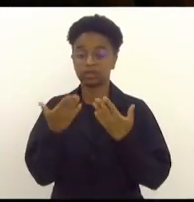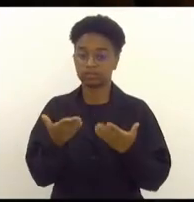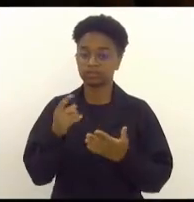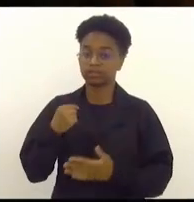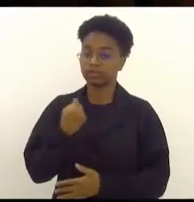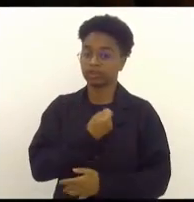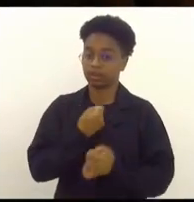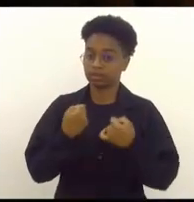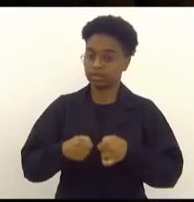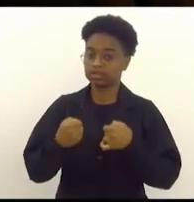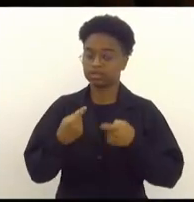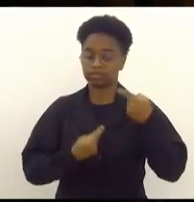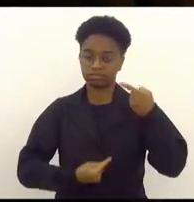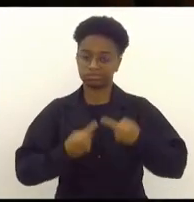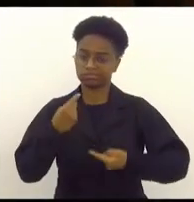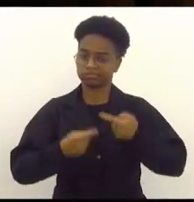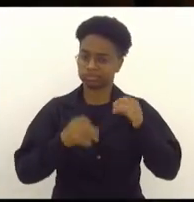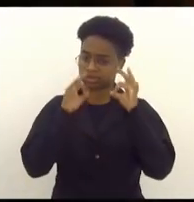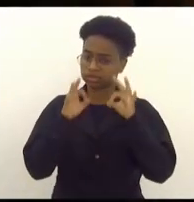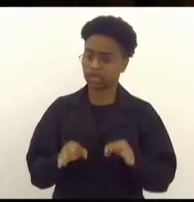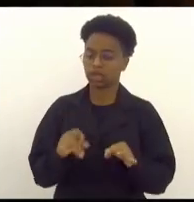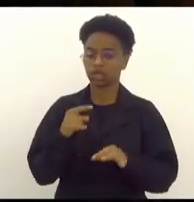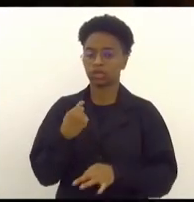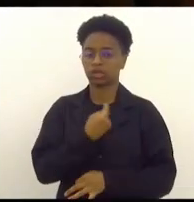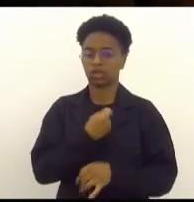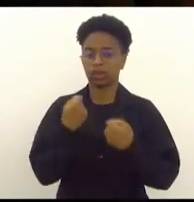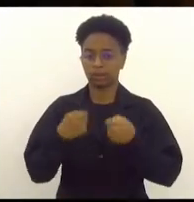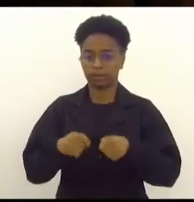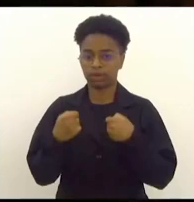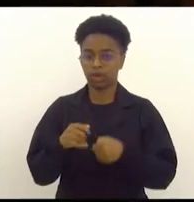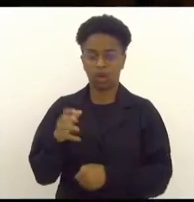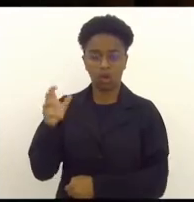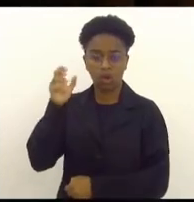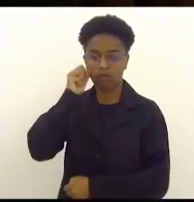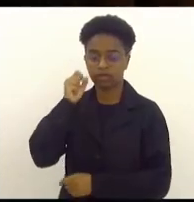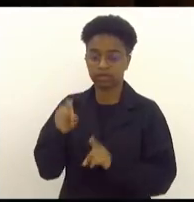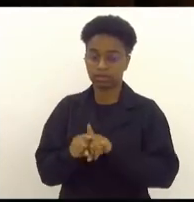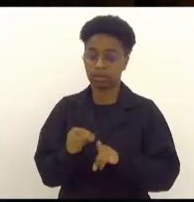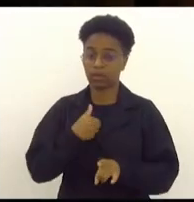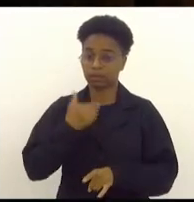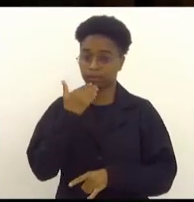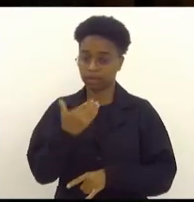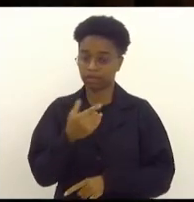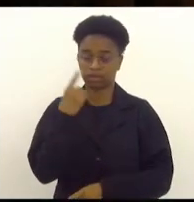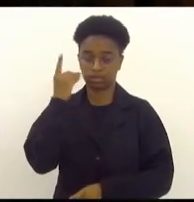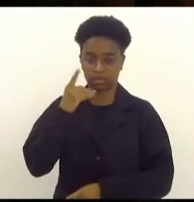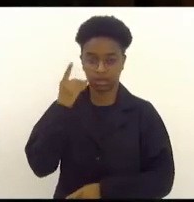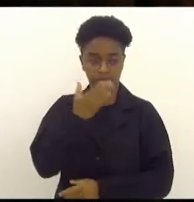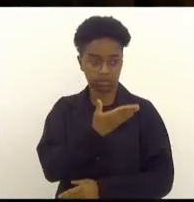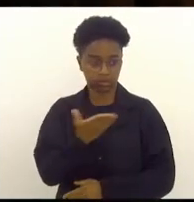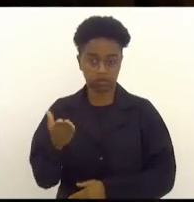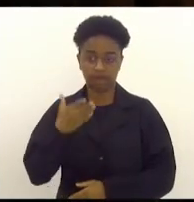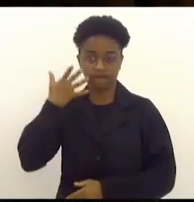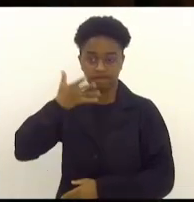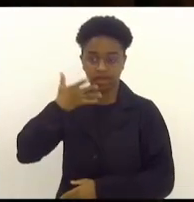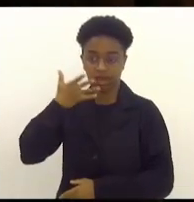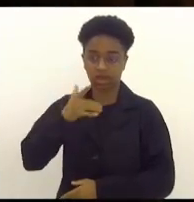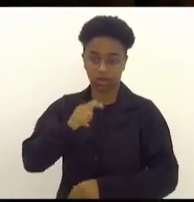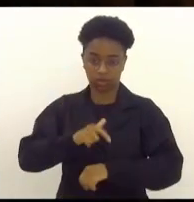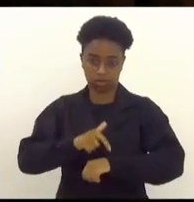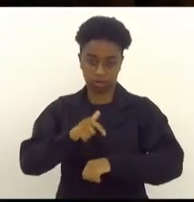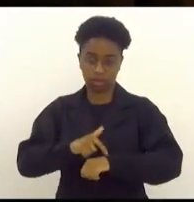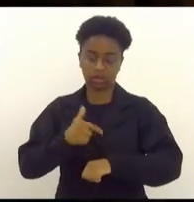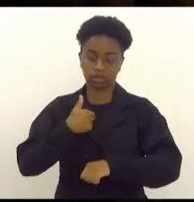possa fazer debates concretos que a gente possa ouvir e eu peço aí os deputados que estão falando aqui durante a minha fala que